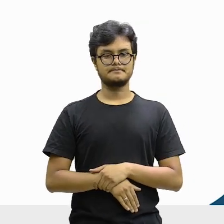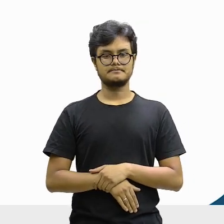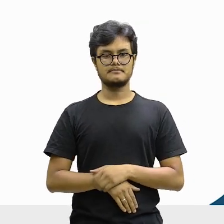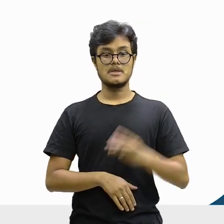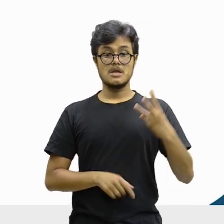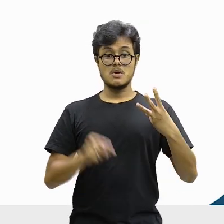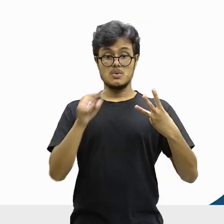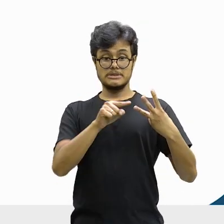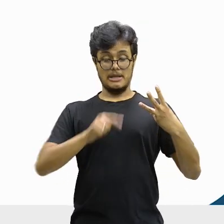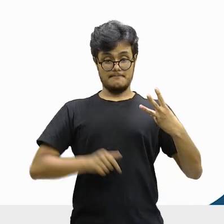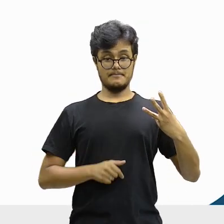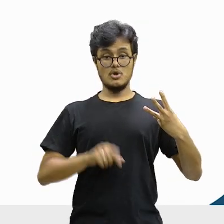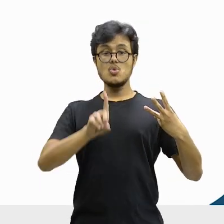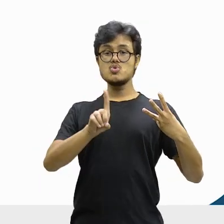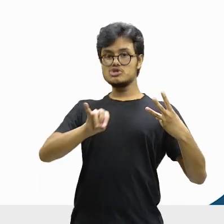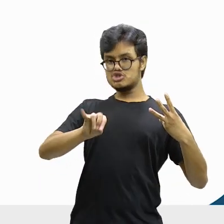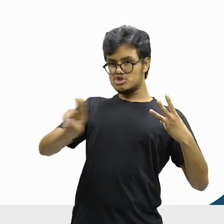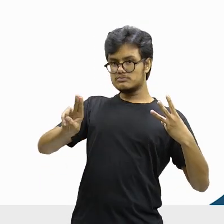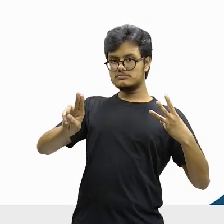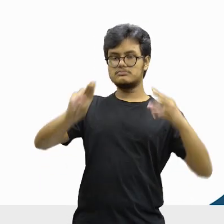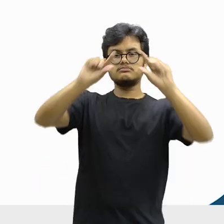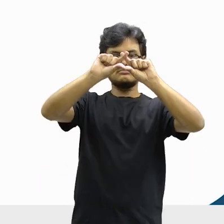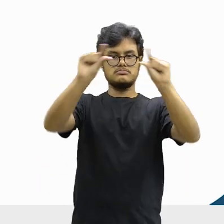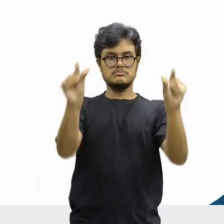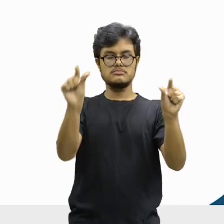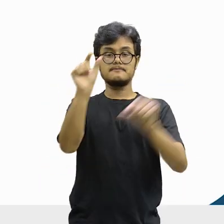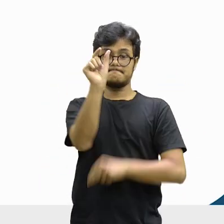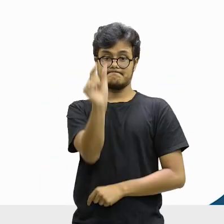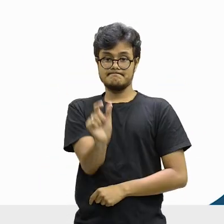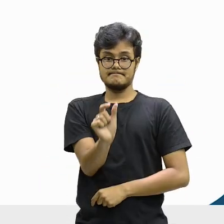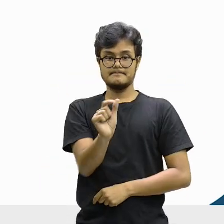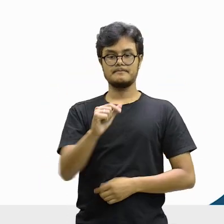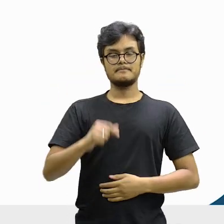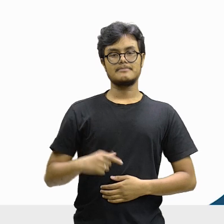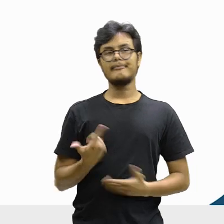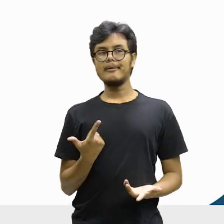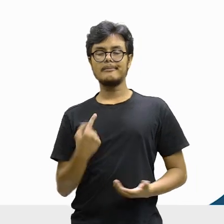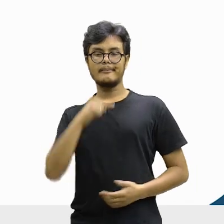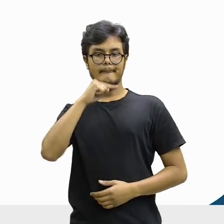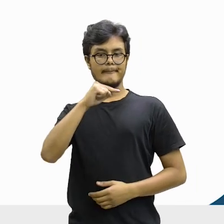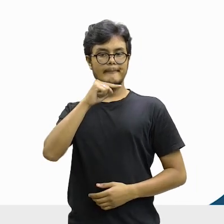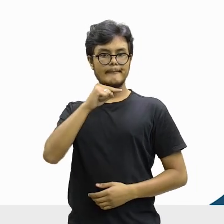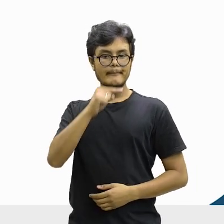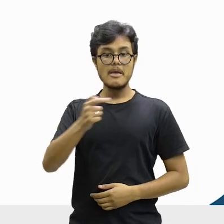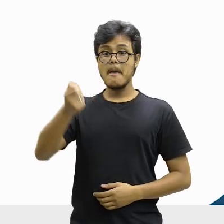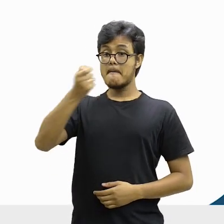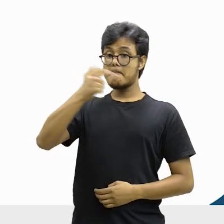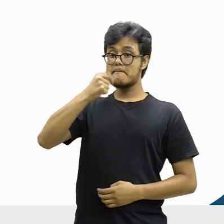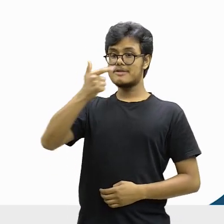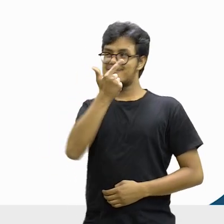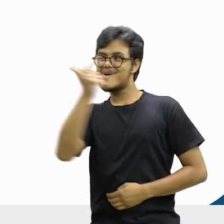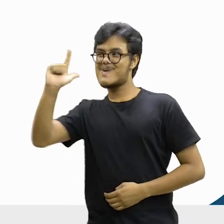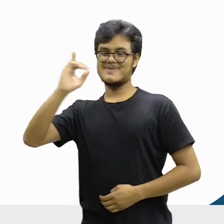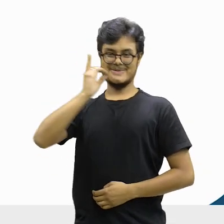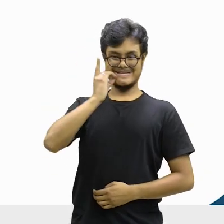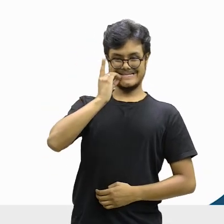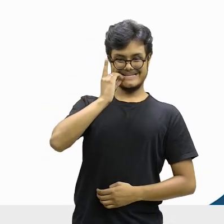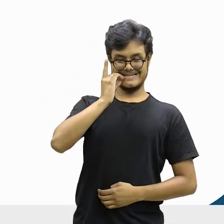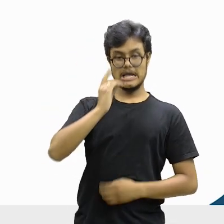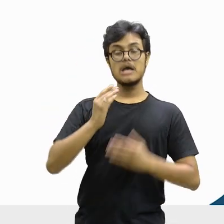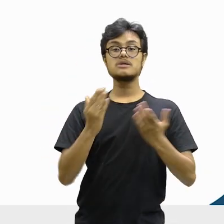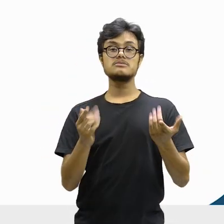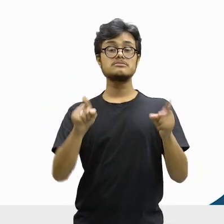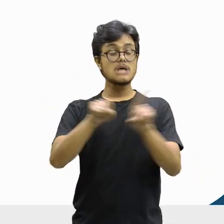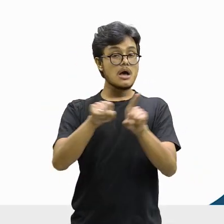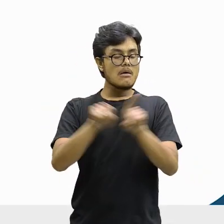dos gametas, diafragma, impede a implantação do embrião, pílula do dia seguinte, e previne